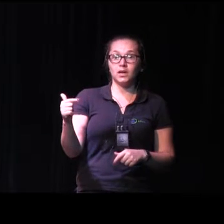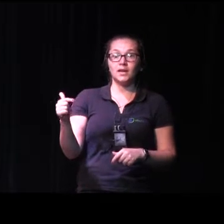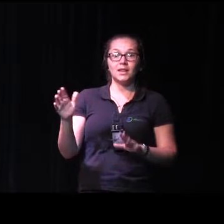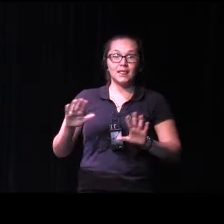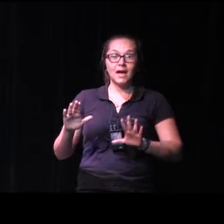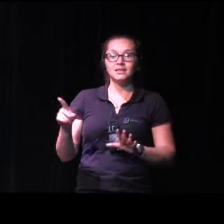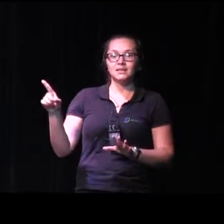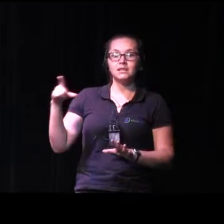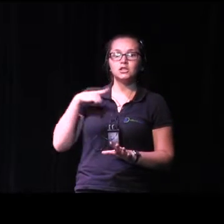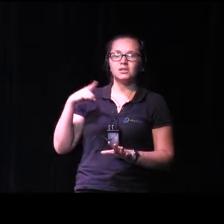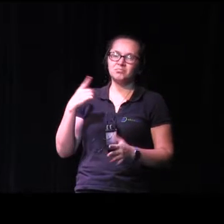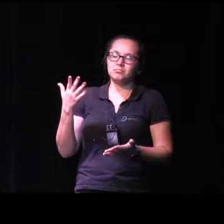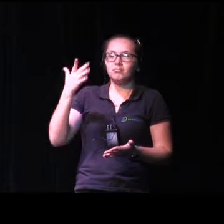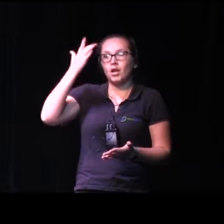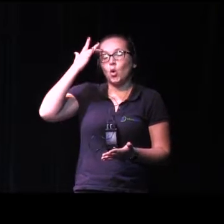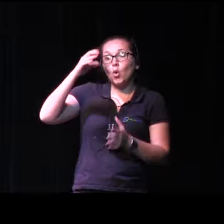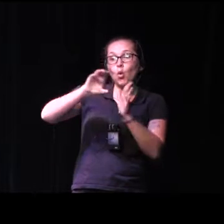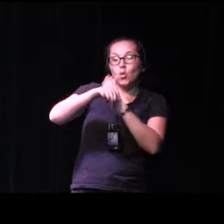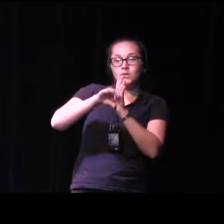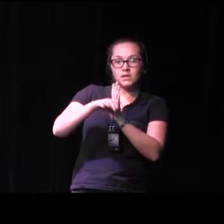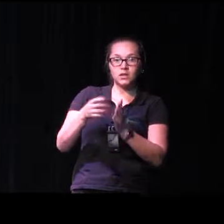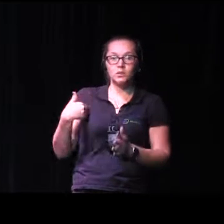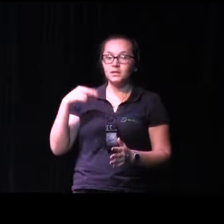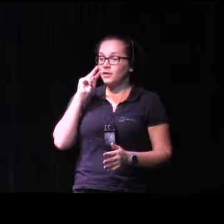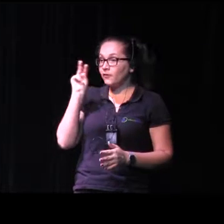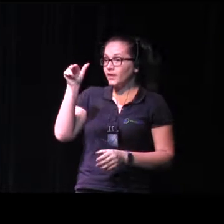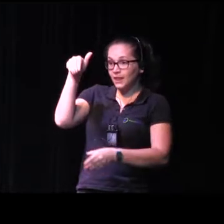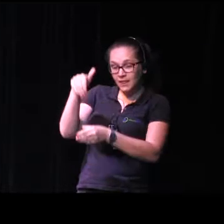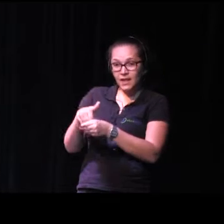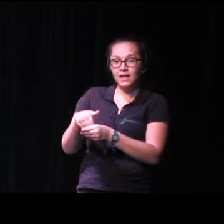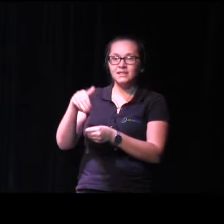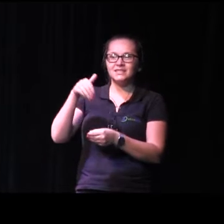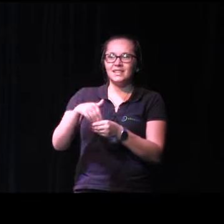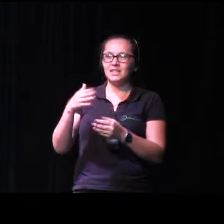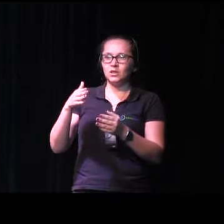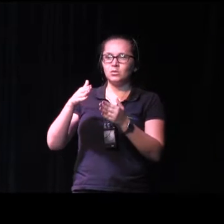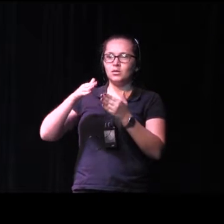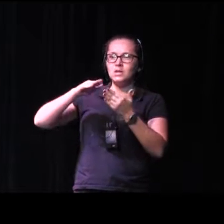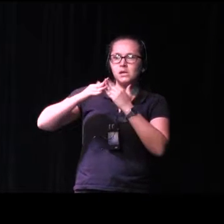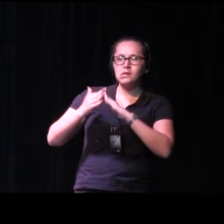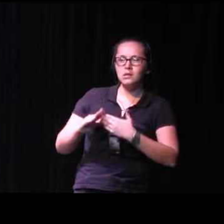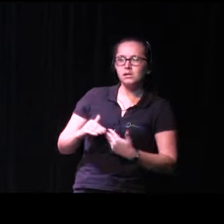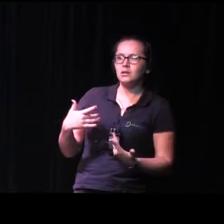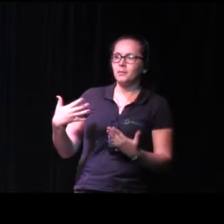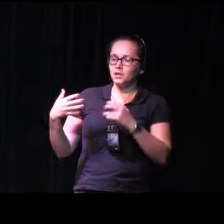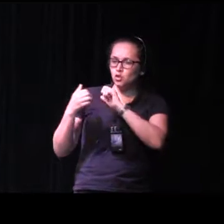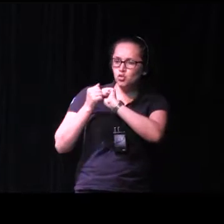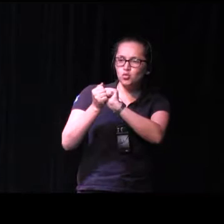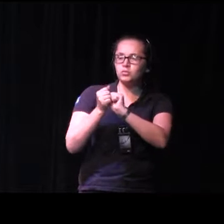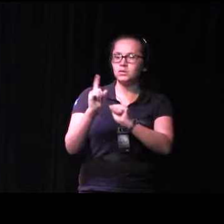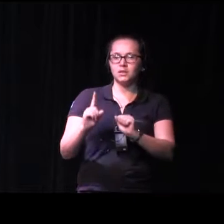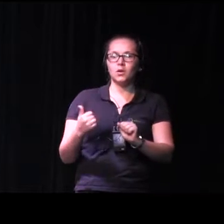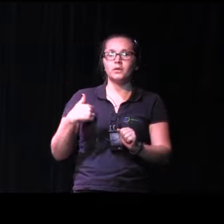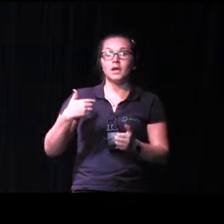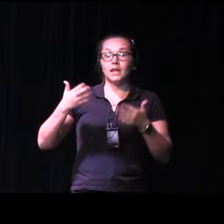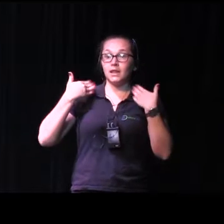Parece que não tem nenhum uso e que é um elemento conceitual, mas está pensado, vejam, existem ranhuras para que eles